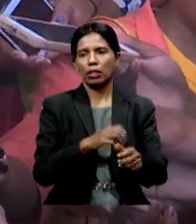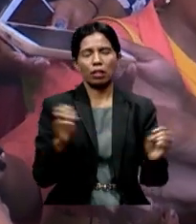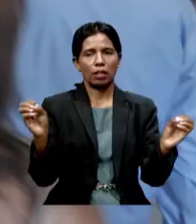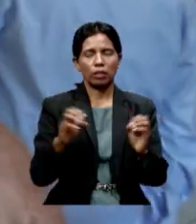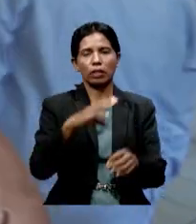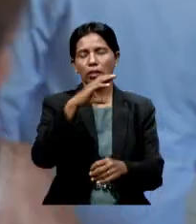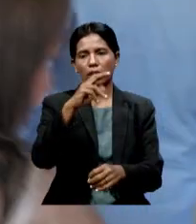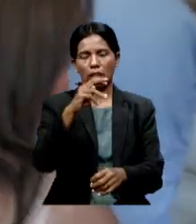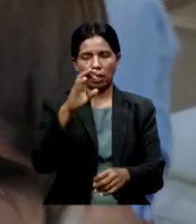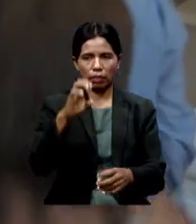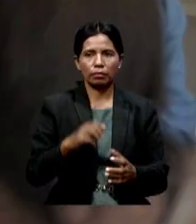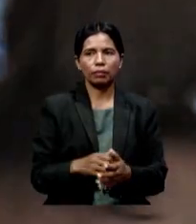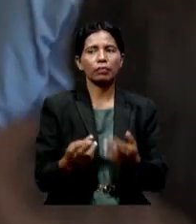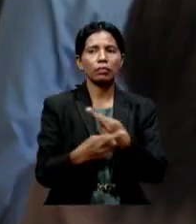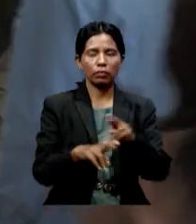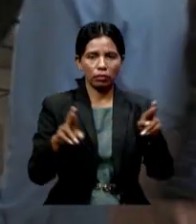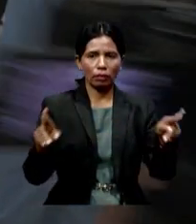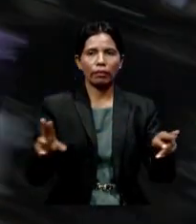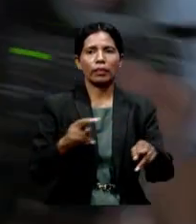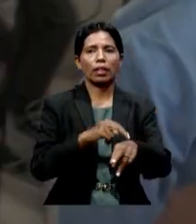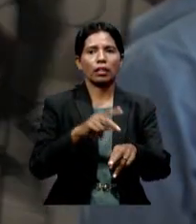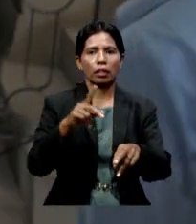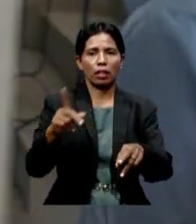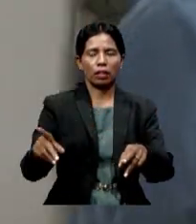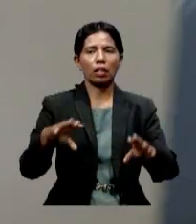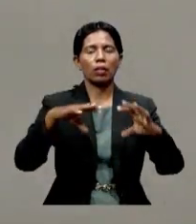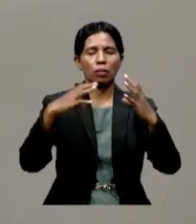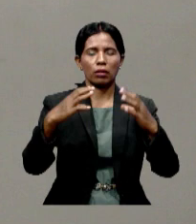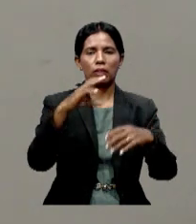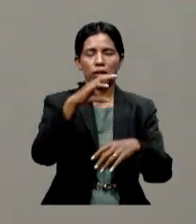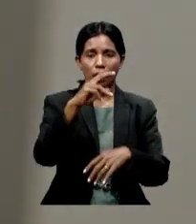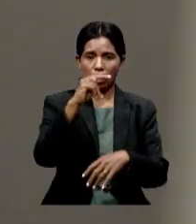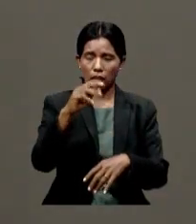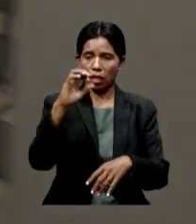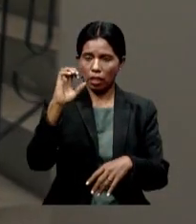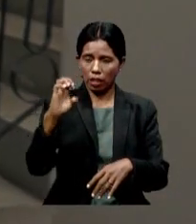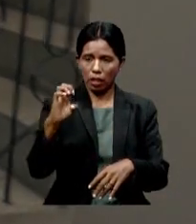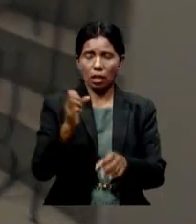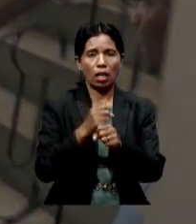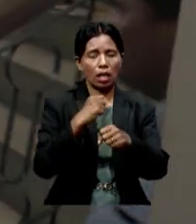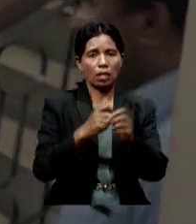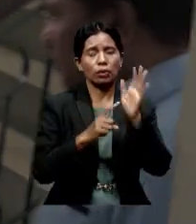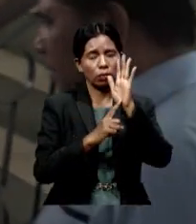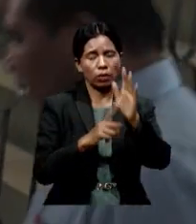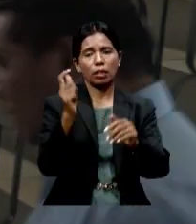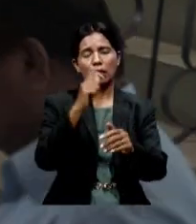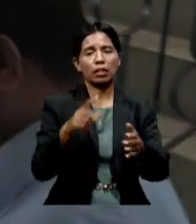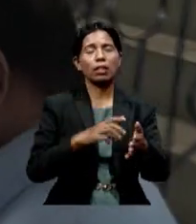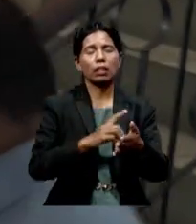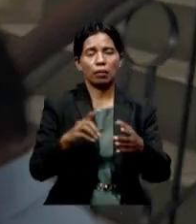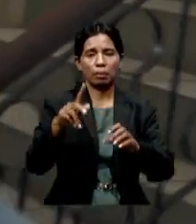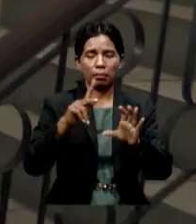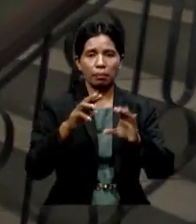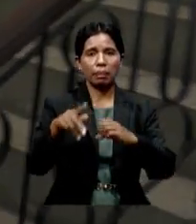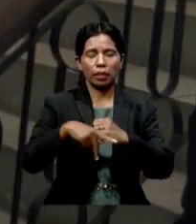sede. Resultado do apuramento nacional, neve Comissão Nacional Eleição, anuncia e a terça semana, né? Partido CNRT